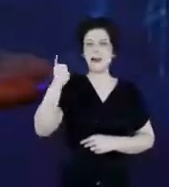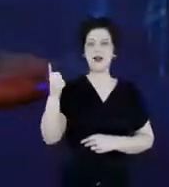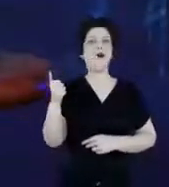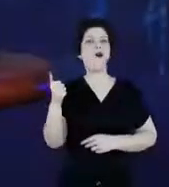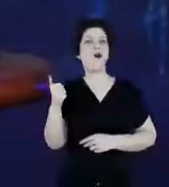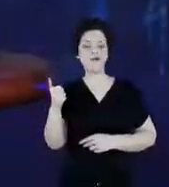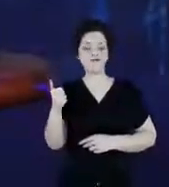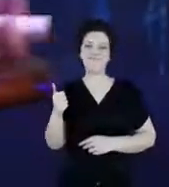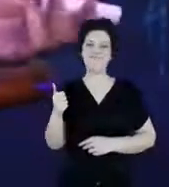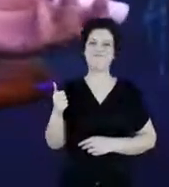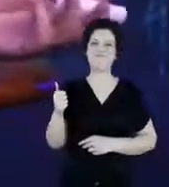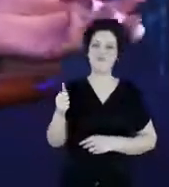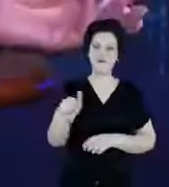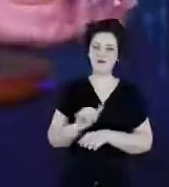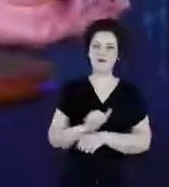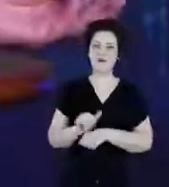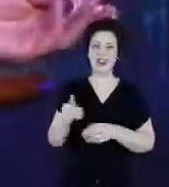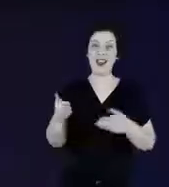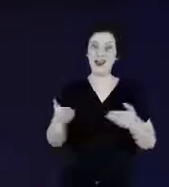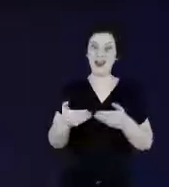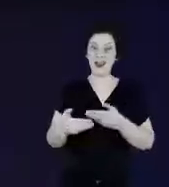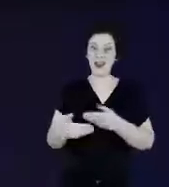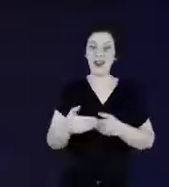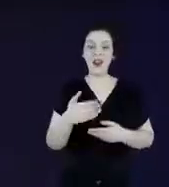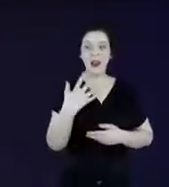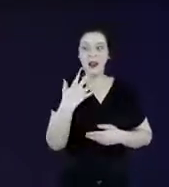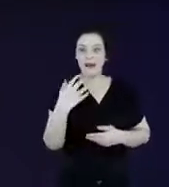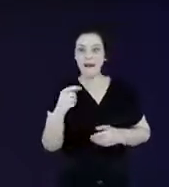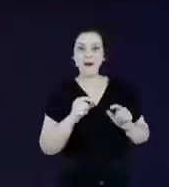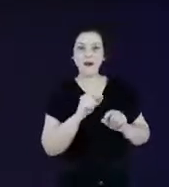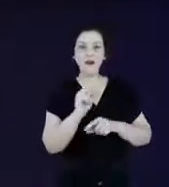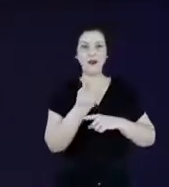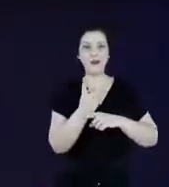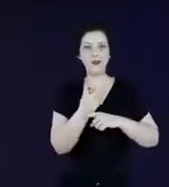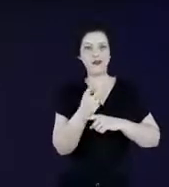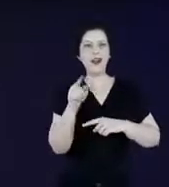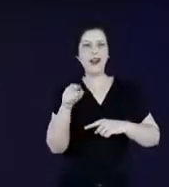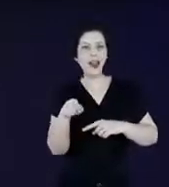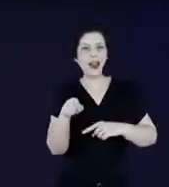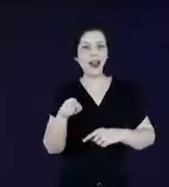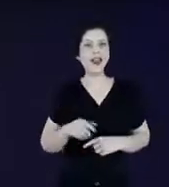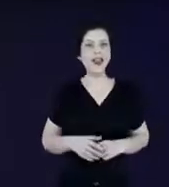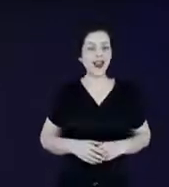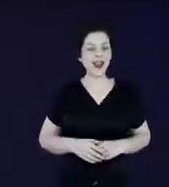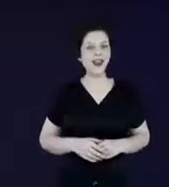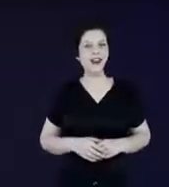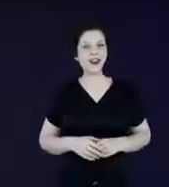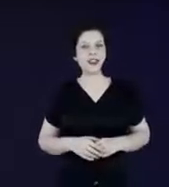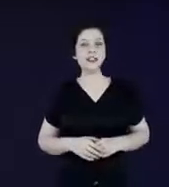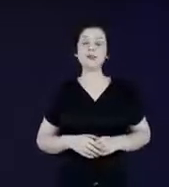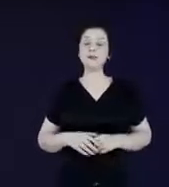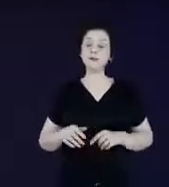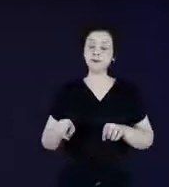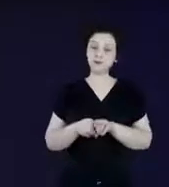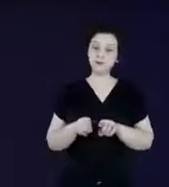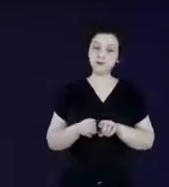né? Inclusive, agora, o atrativo do hidrogênio verde é exatamente esse. E, ao mesmo